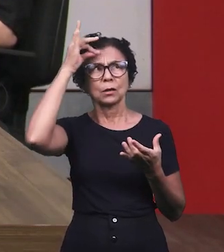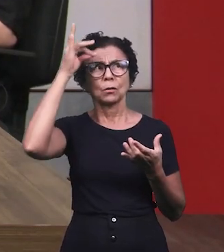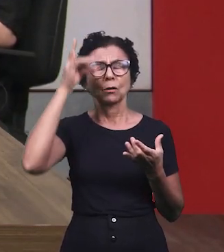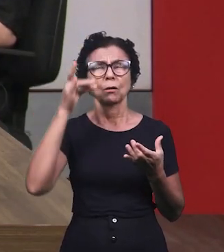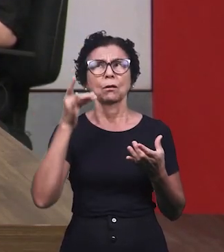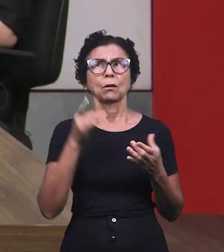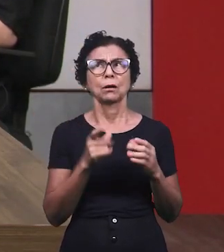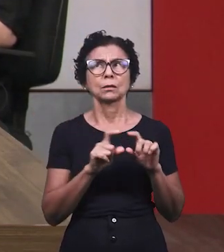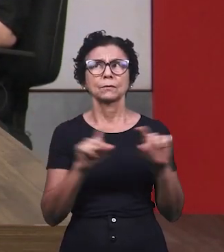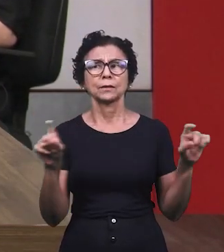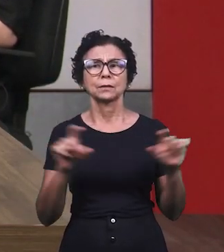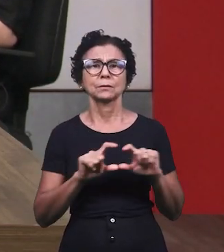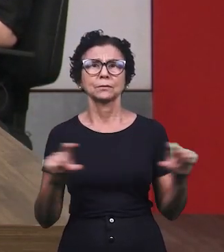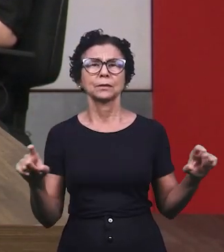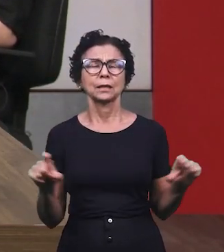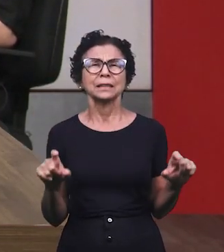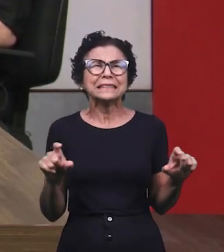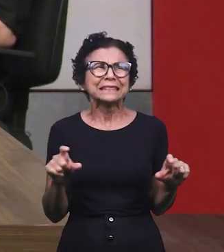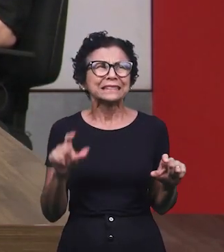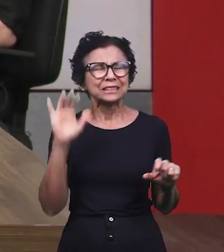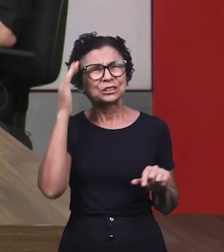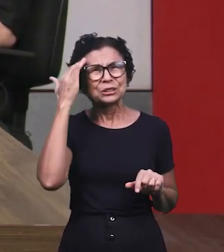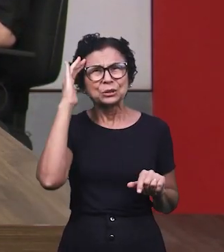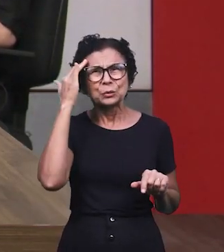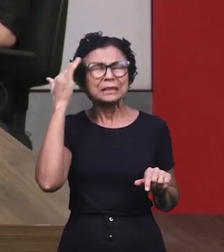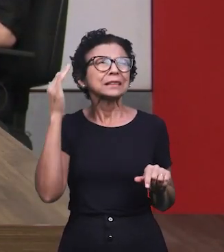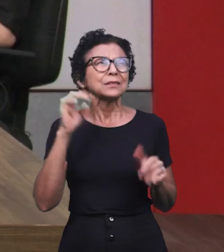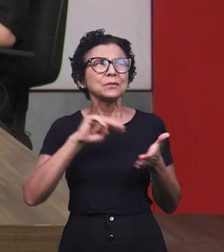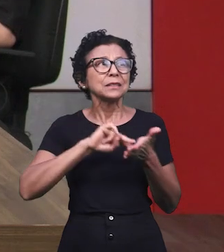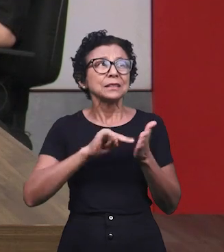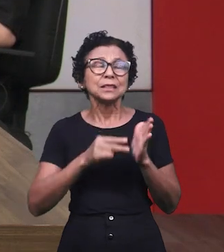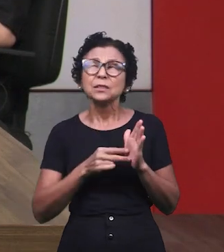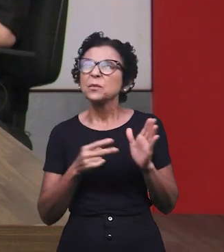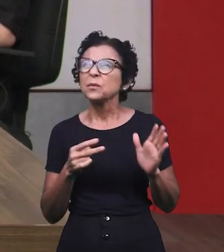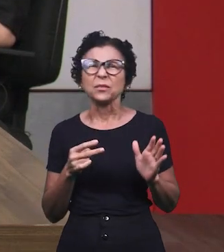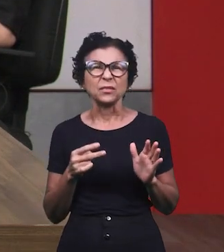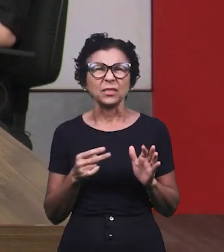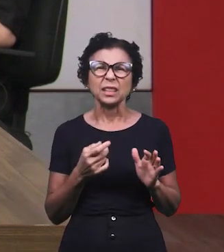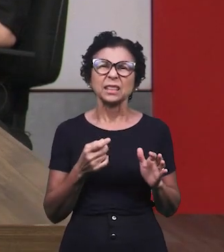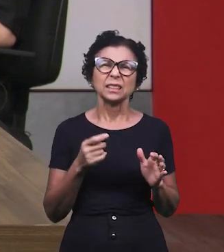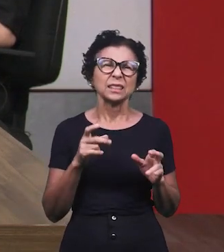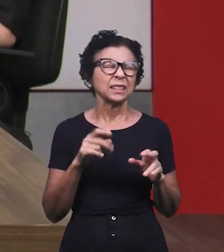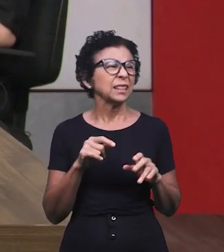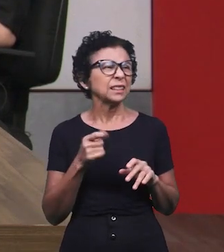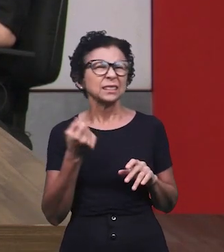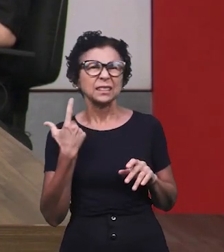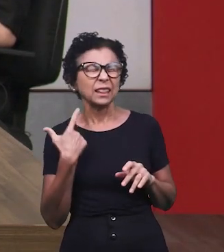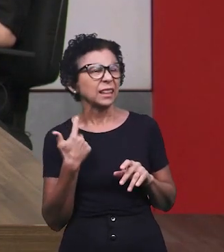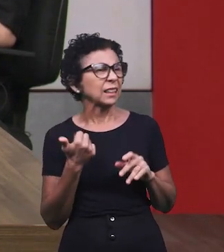no significado. A gente não consegue identificar ali o que está querendo dizer. E em Libras não tem como fazer isso. E olha